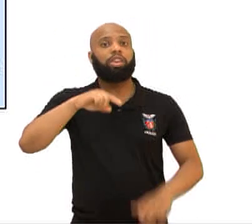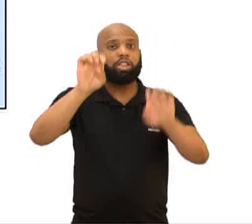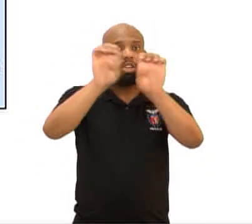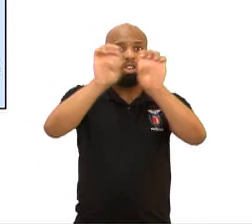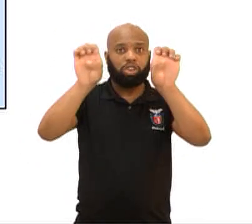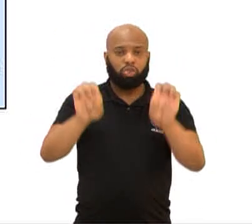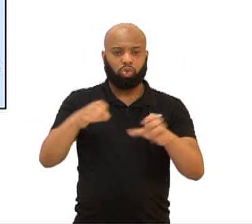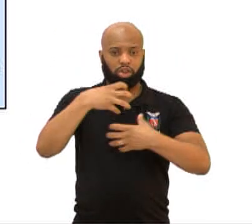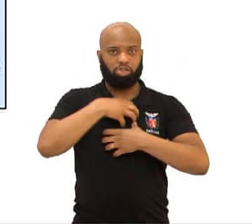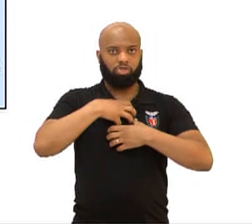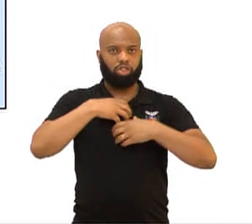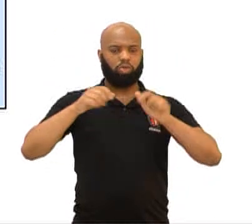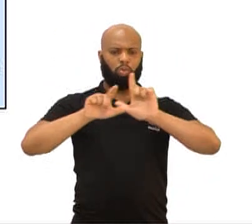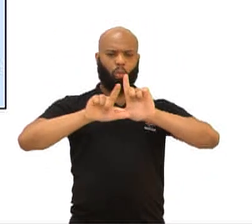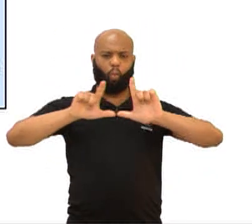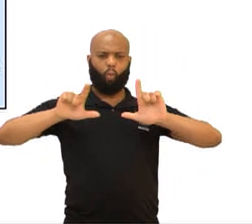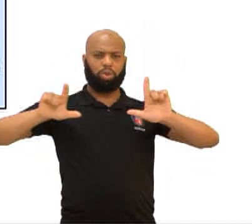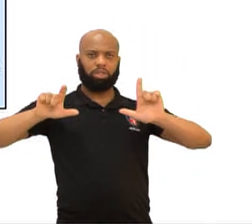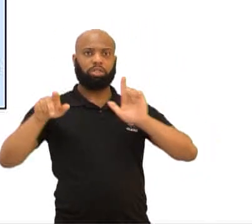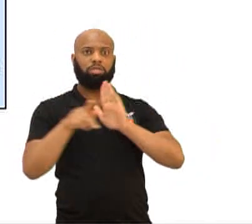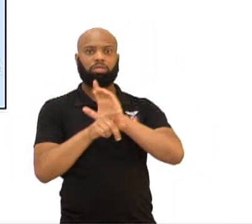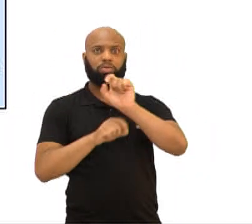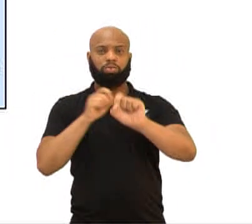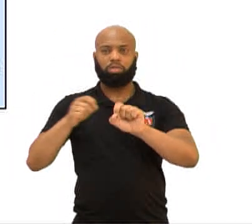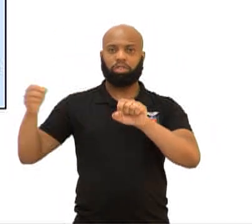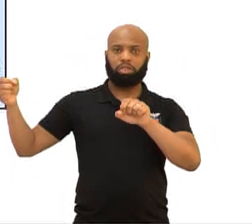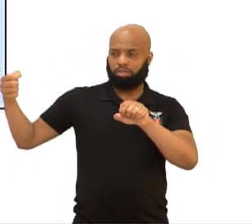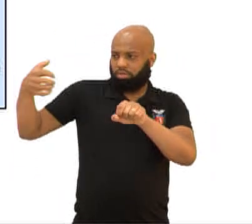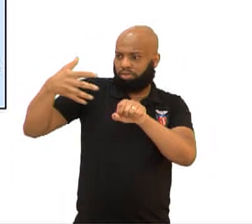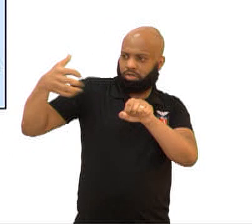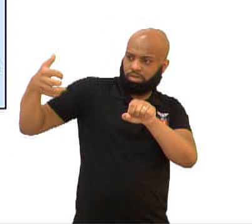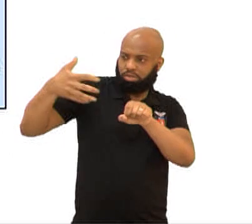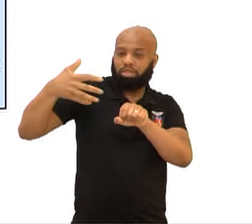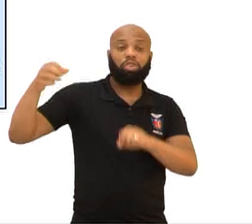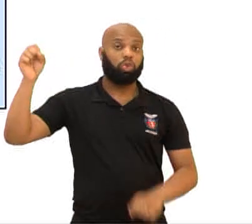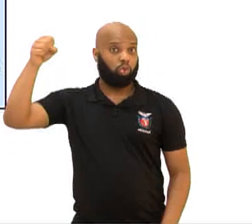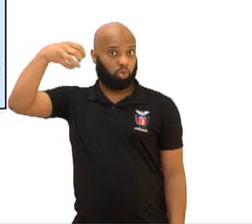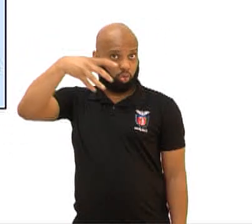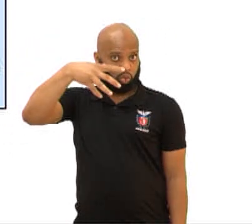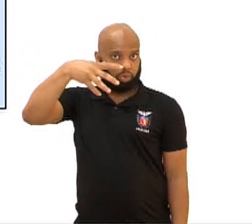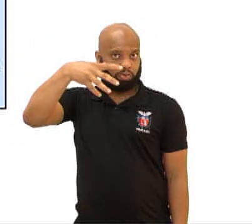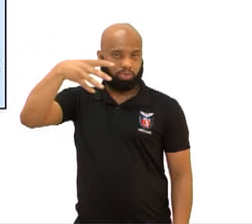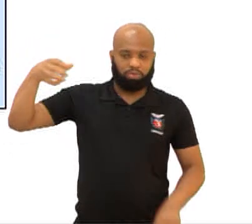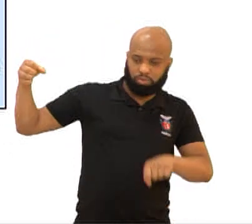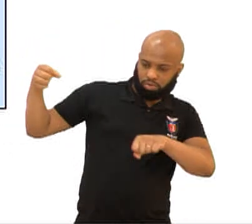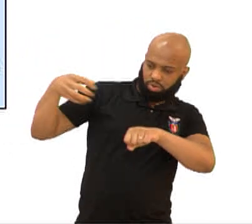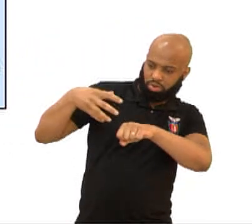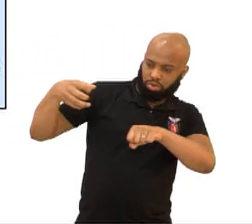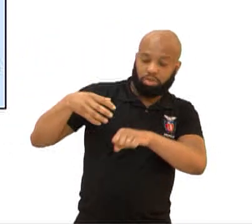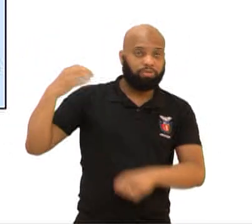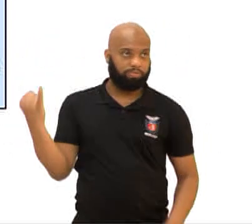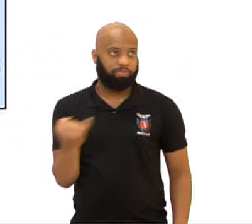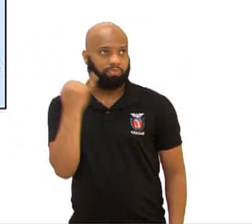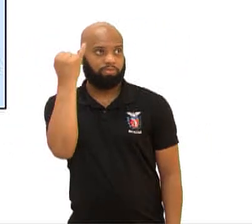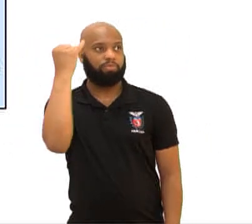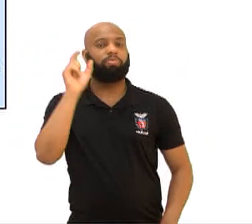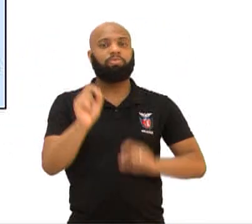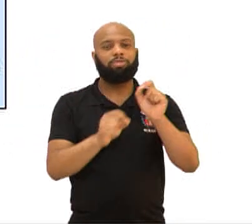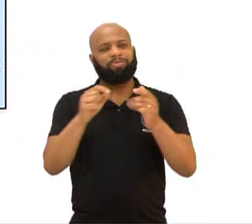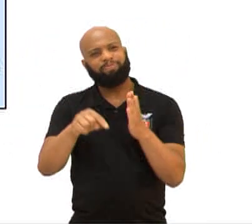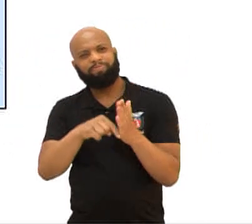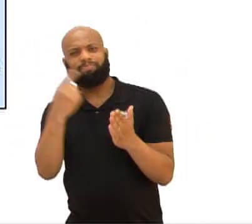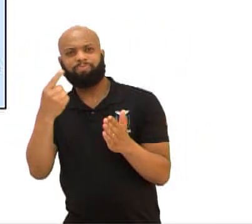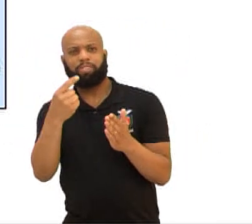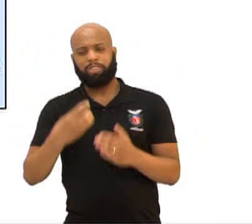estrutura plana, apenas receptora de luz. E essa estrutura plana receptora de luz foi muito importante para a sobrevivência dos primeiros